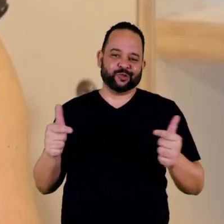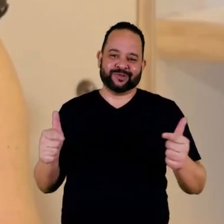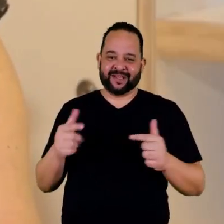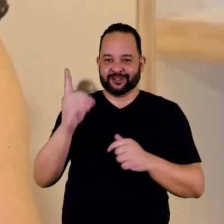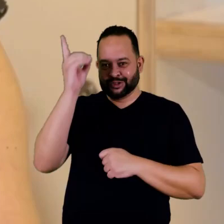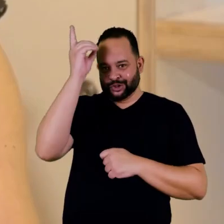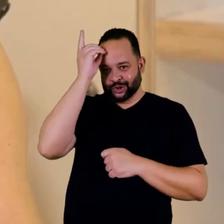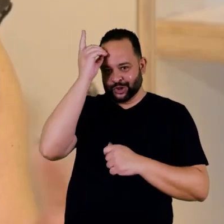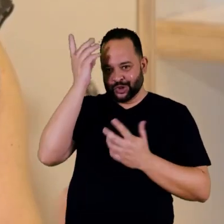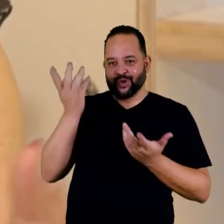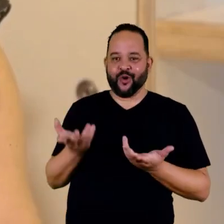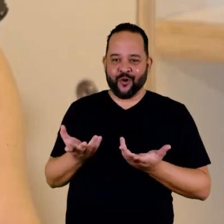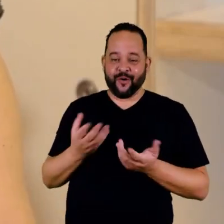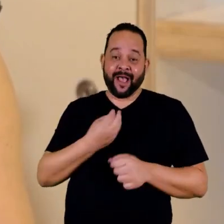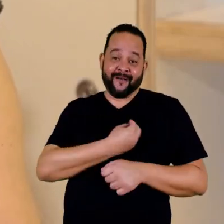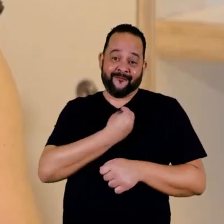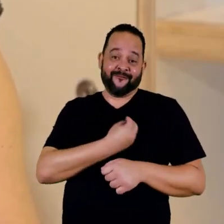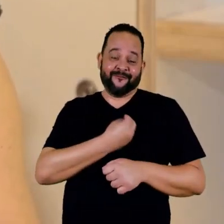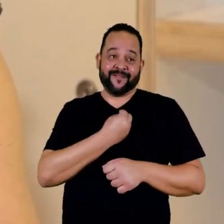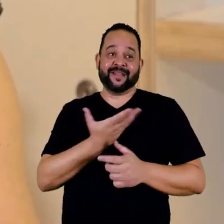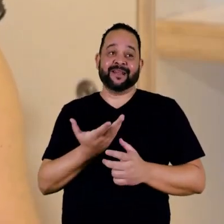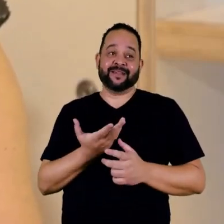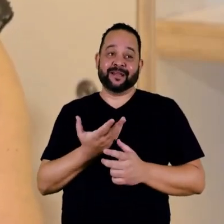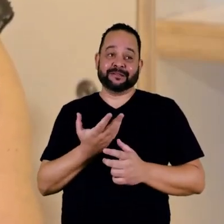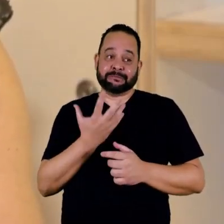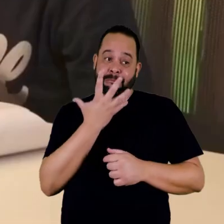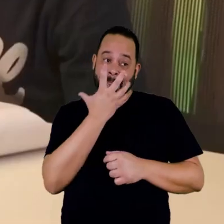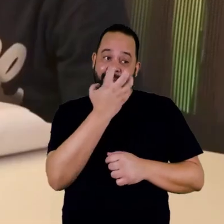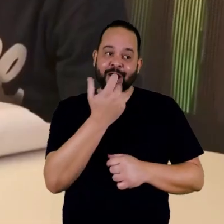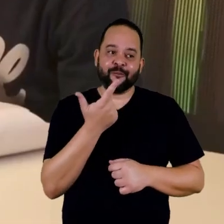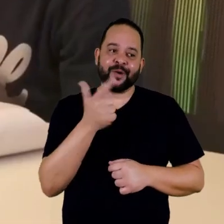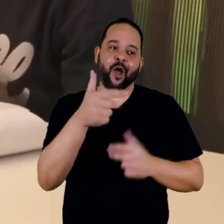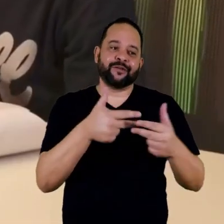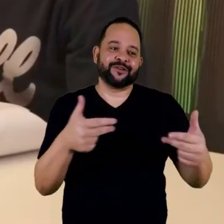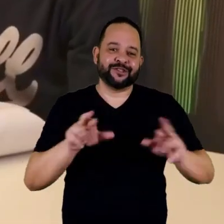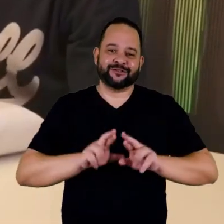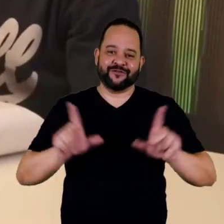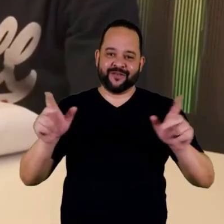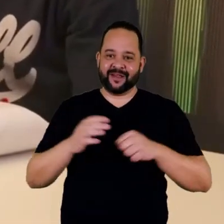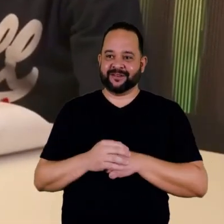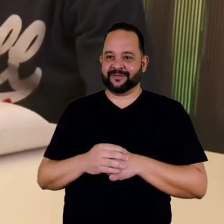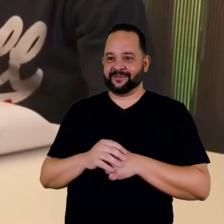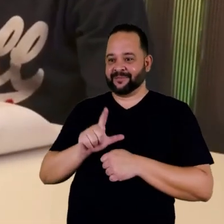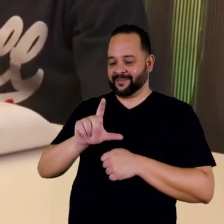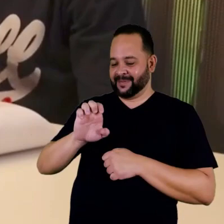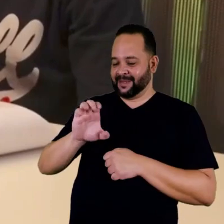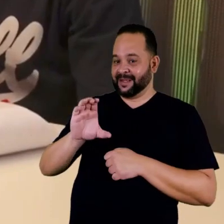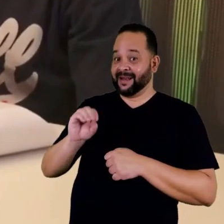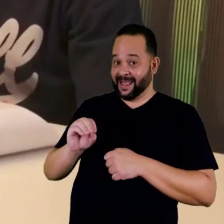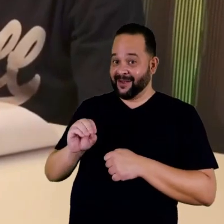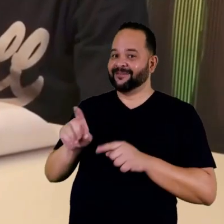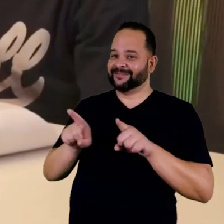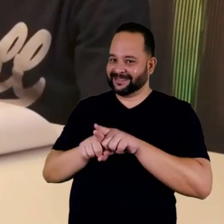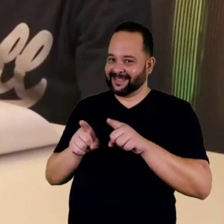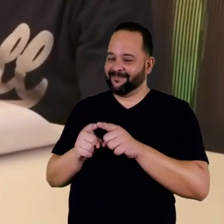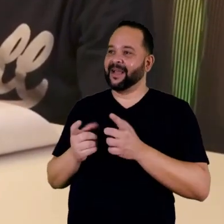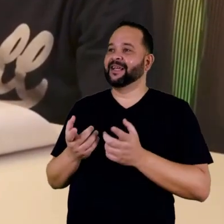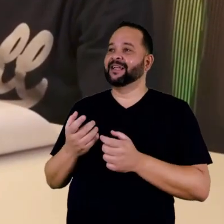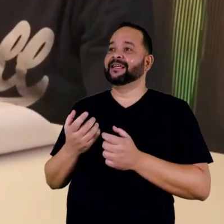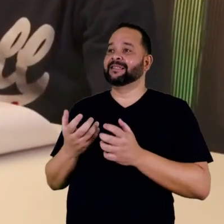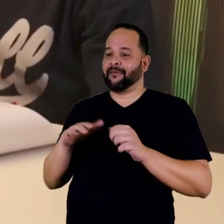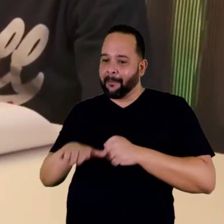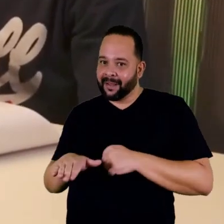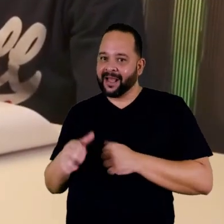assim e realmente a vida me chamou para outras coisas o leard também quando ele era pequenininho ele gostava muito é eu gostava bastante de